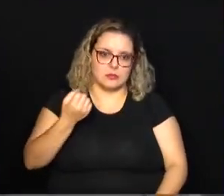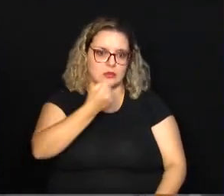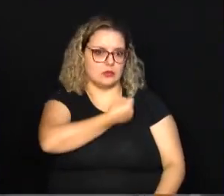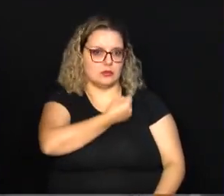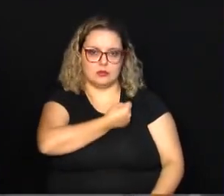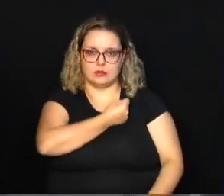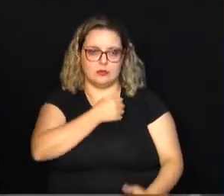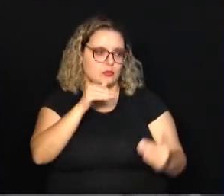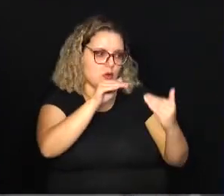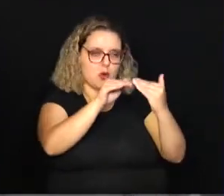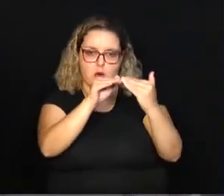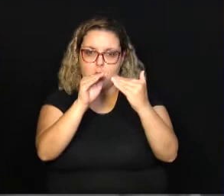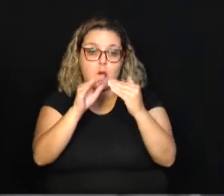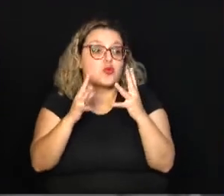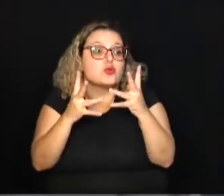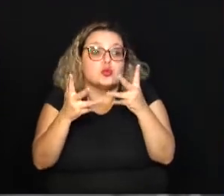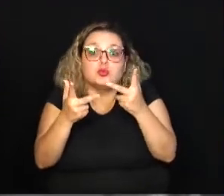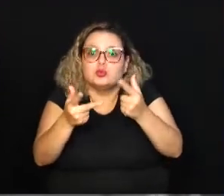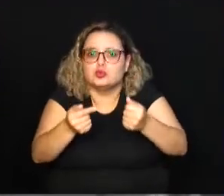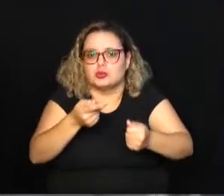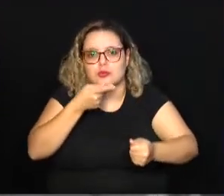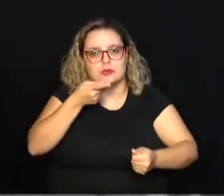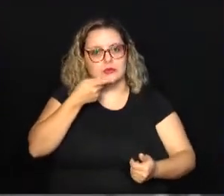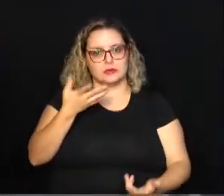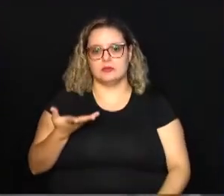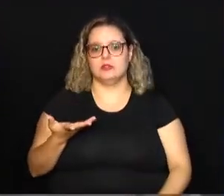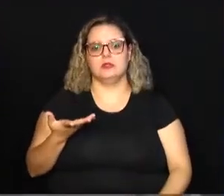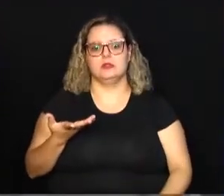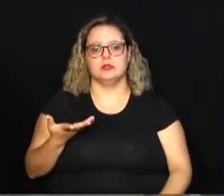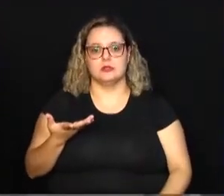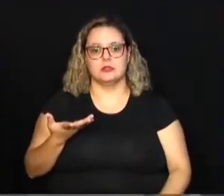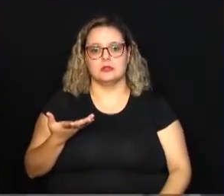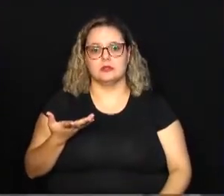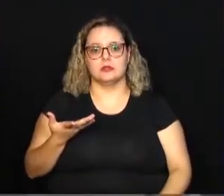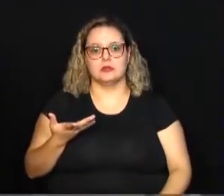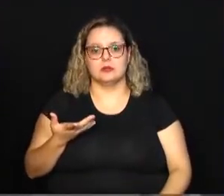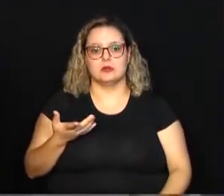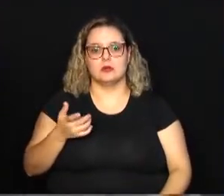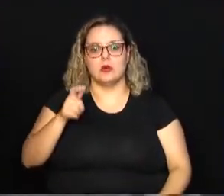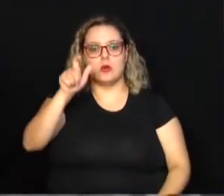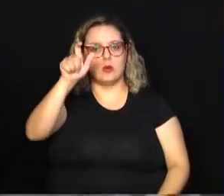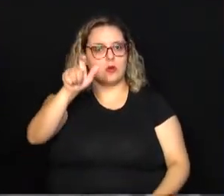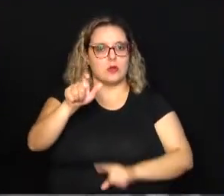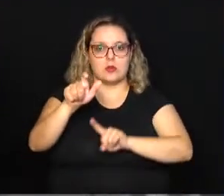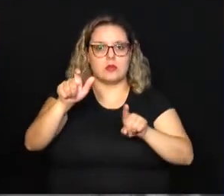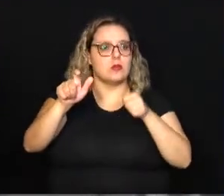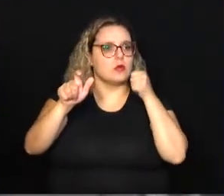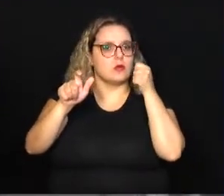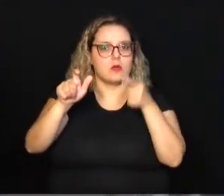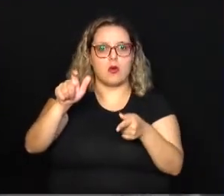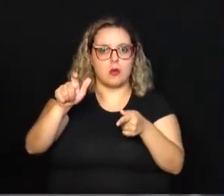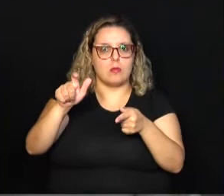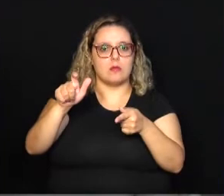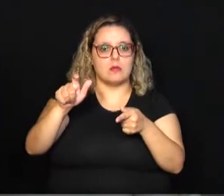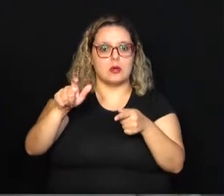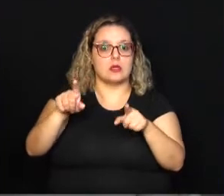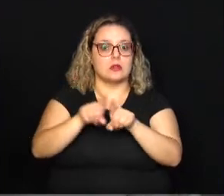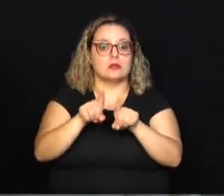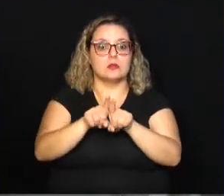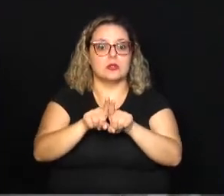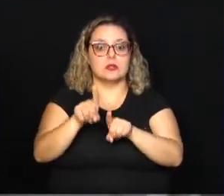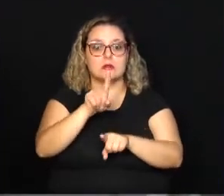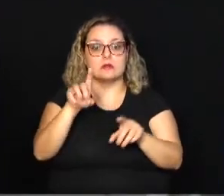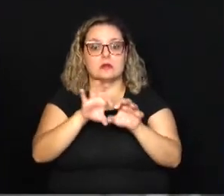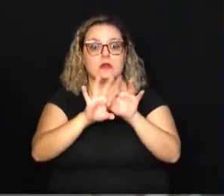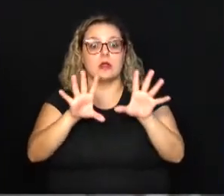senhora disse. Não dá, quer dizer, o pessoal, ele não só não compra, como ele não estava deixando comprar. Agora parece que está se fazendo